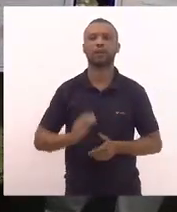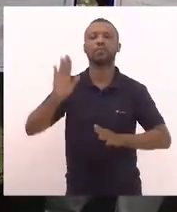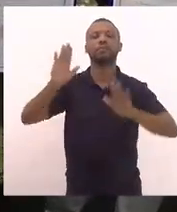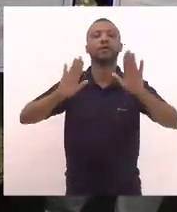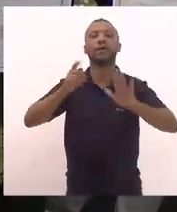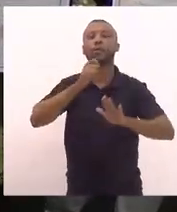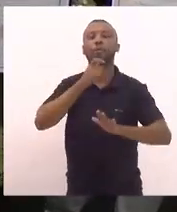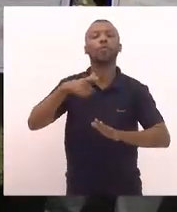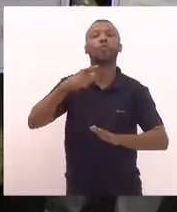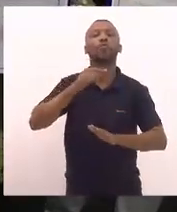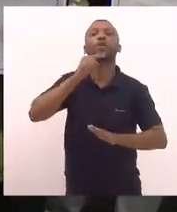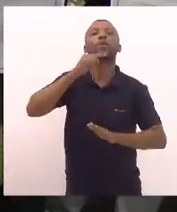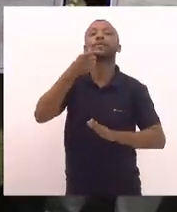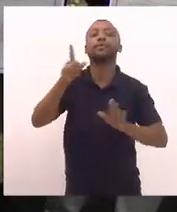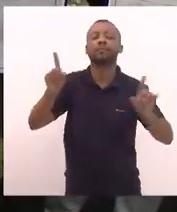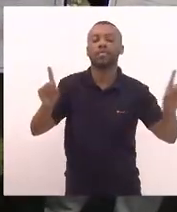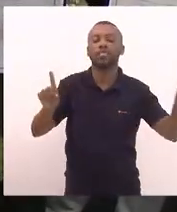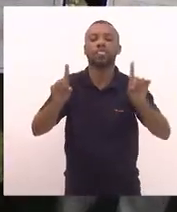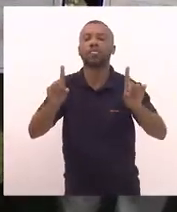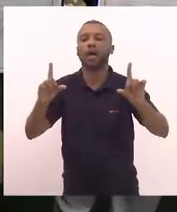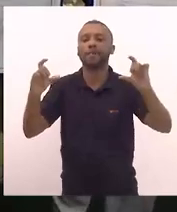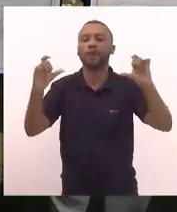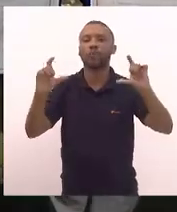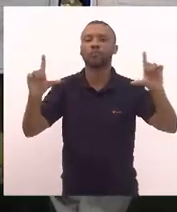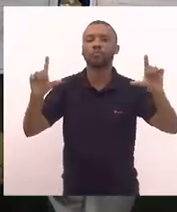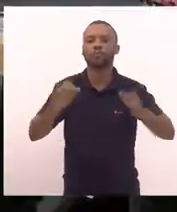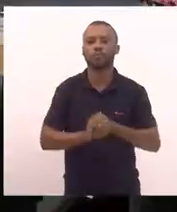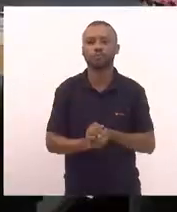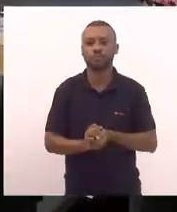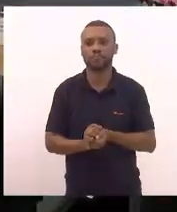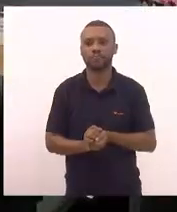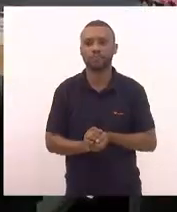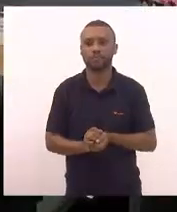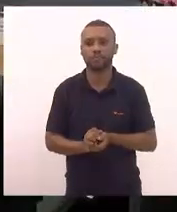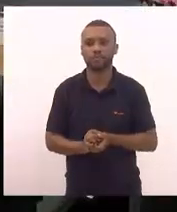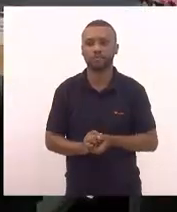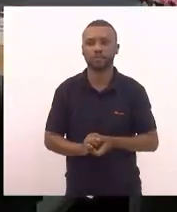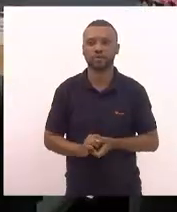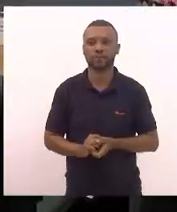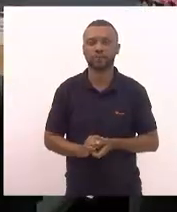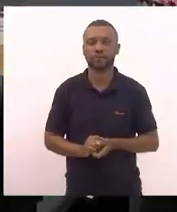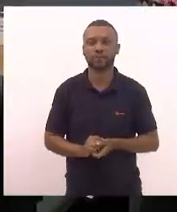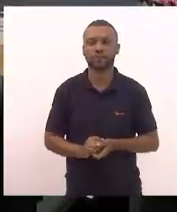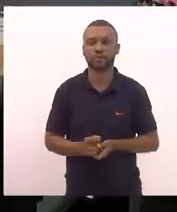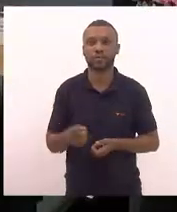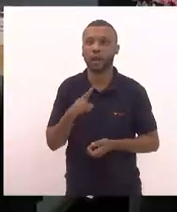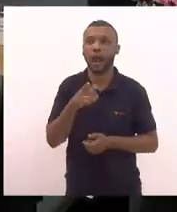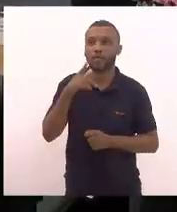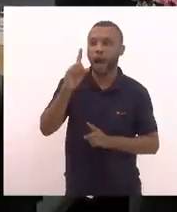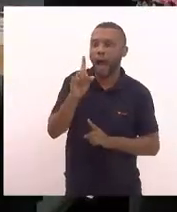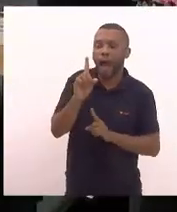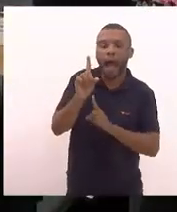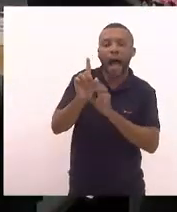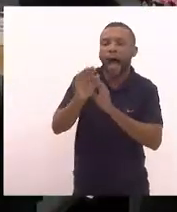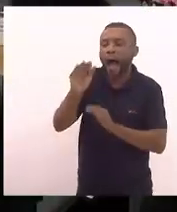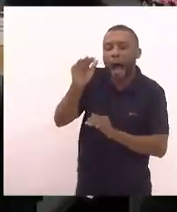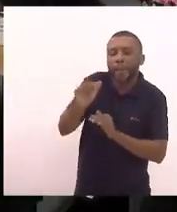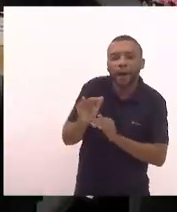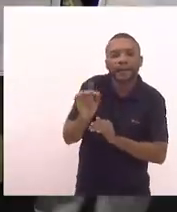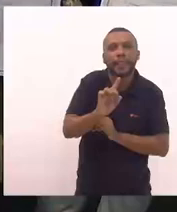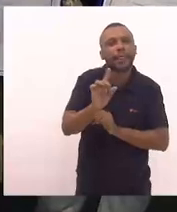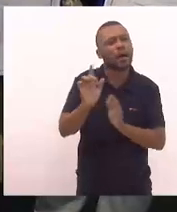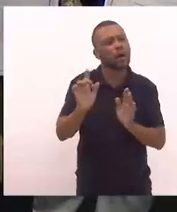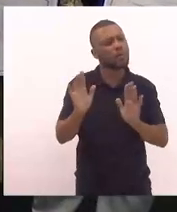quem que não está entrando? A Magna. Não, abaixar não, vou botar as damas baixas,